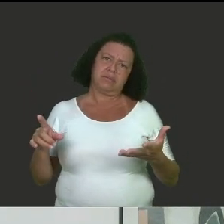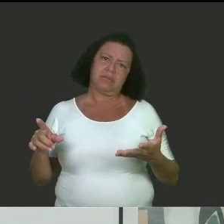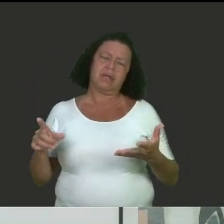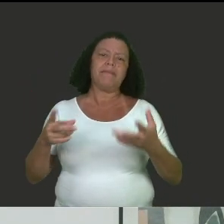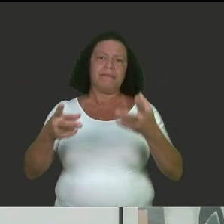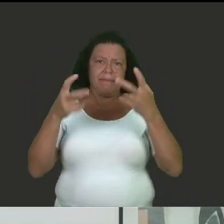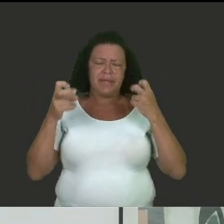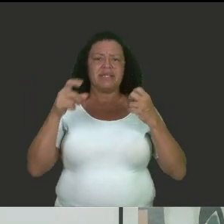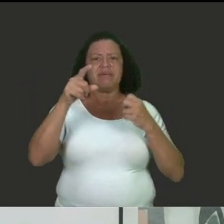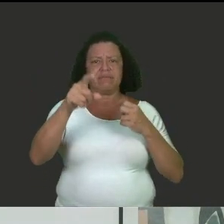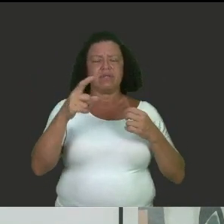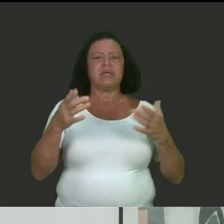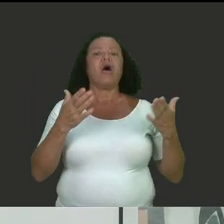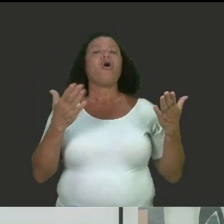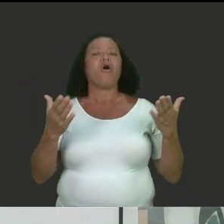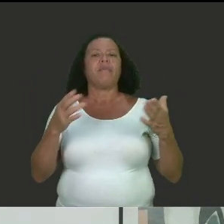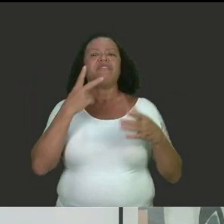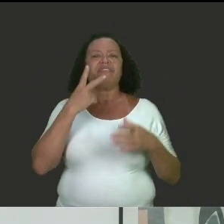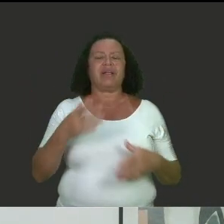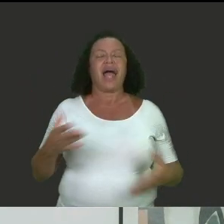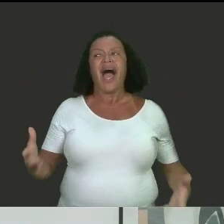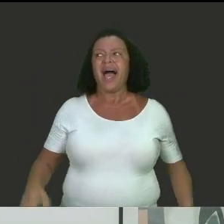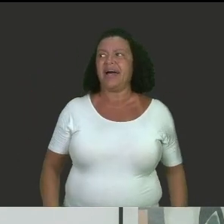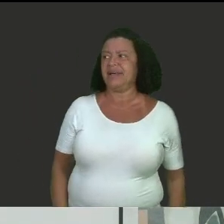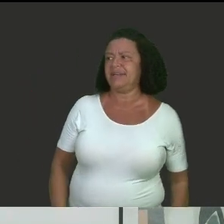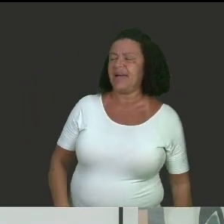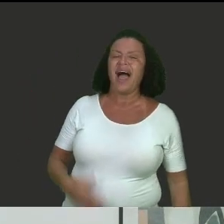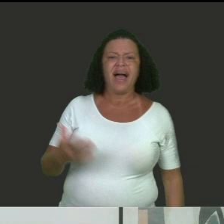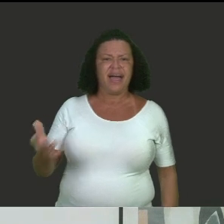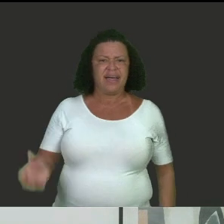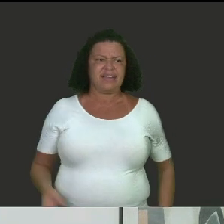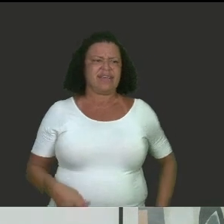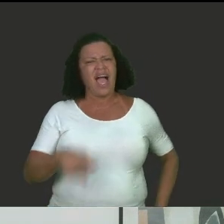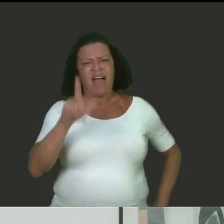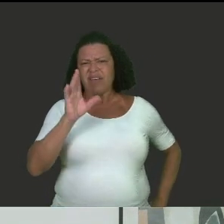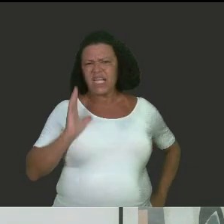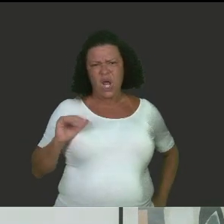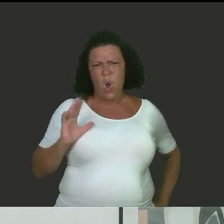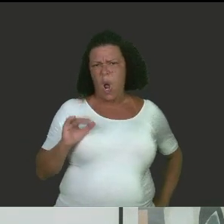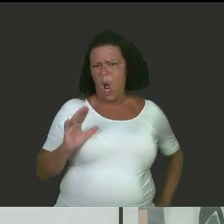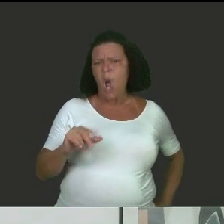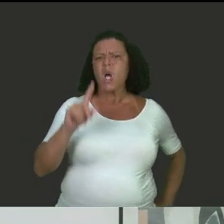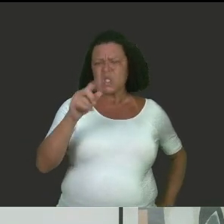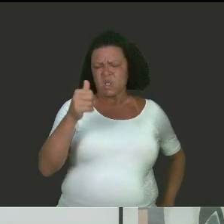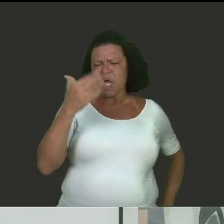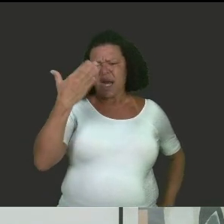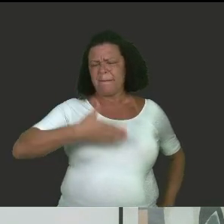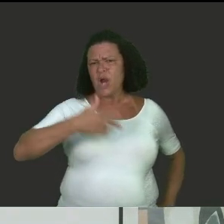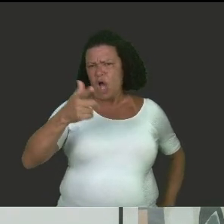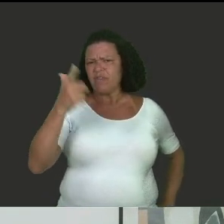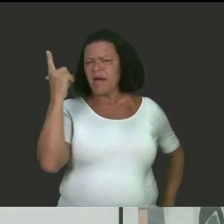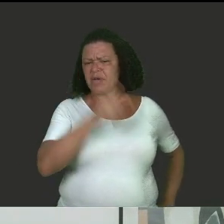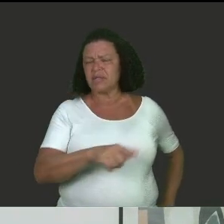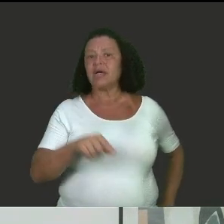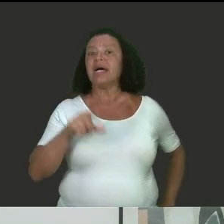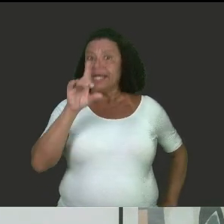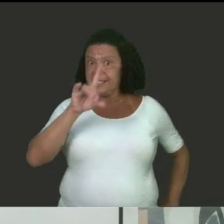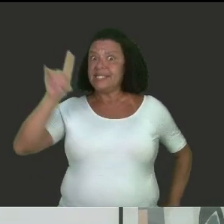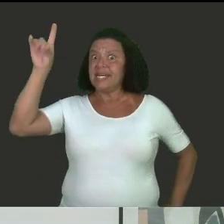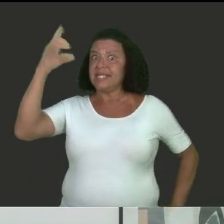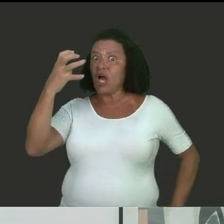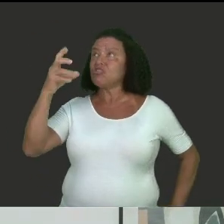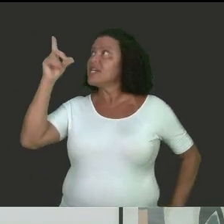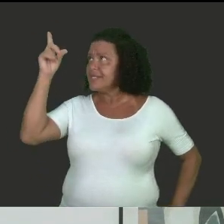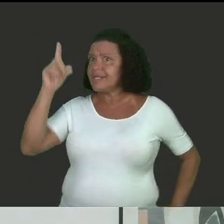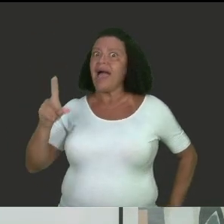sendo condicionado a falar assim, fica tranquilo, você vai se dar bem na prova. Aí a pessoa responde, se Deus quiser. Quer dizer, se ela